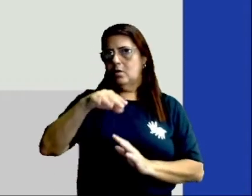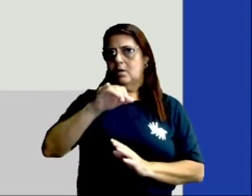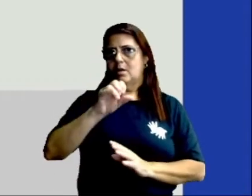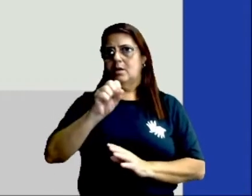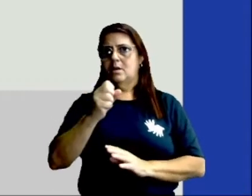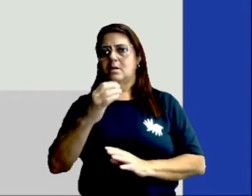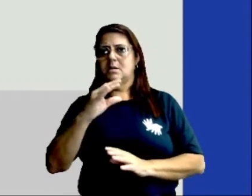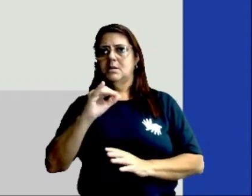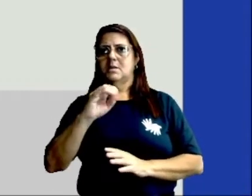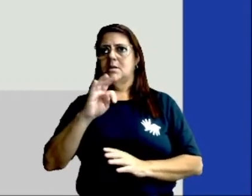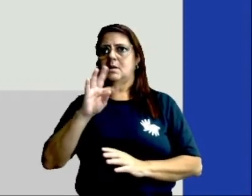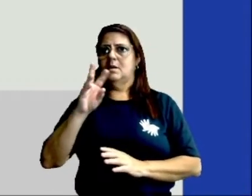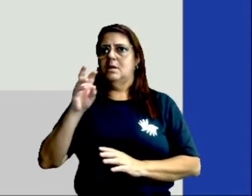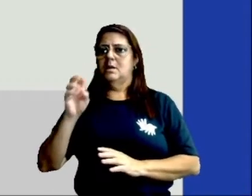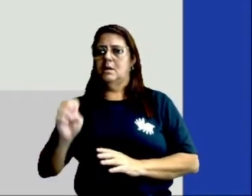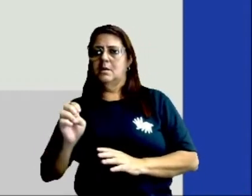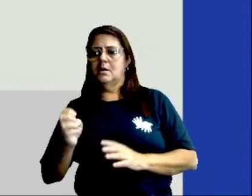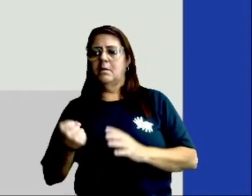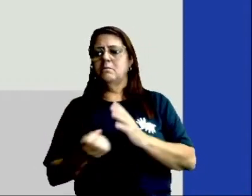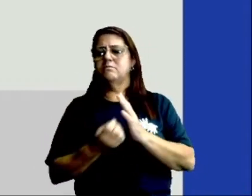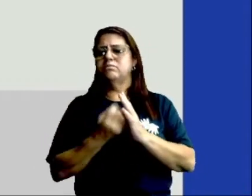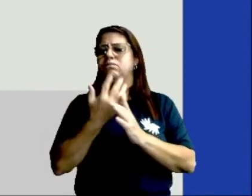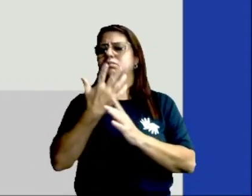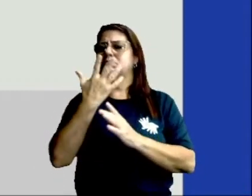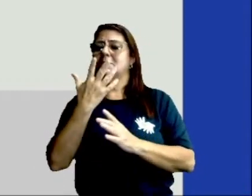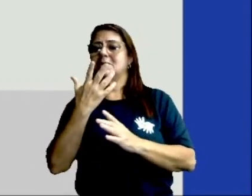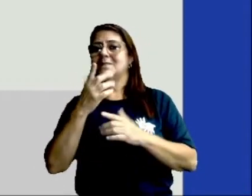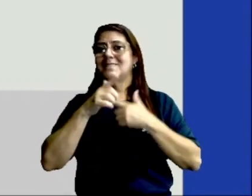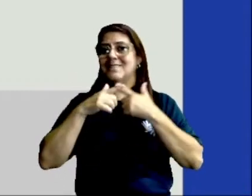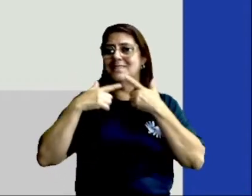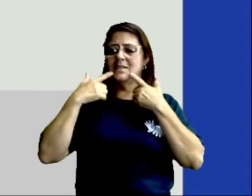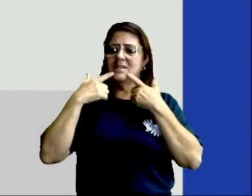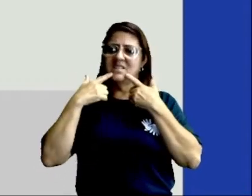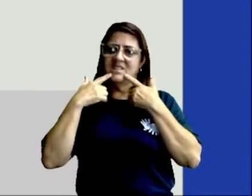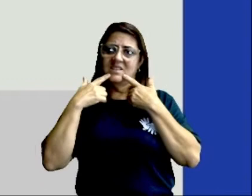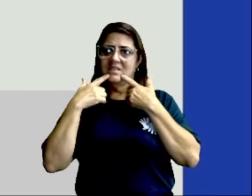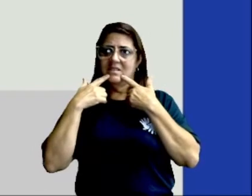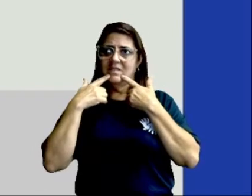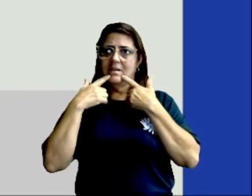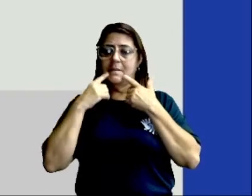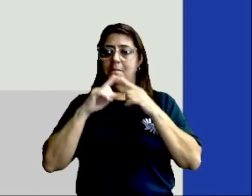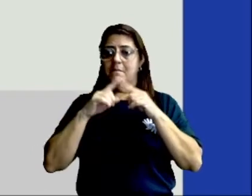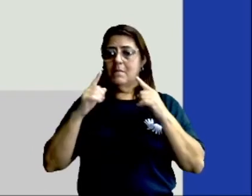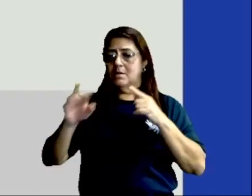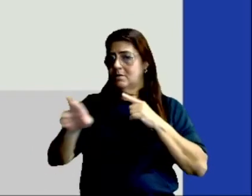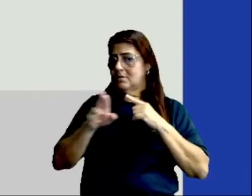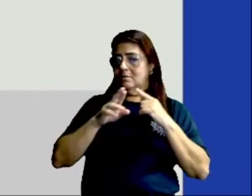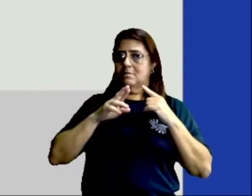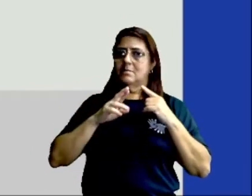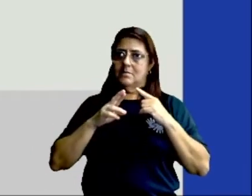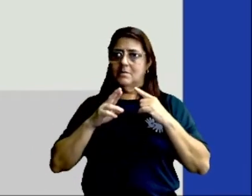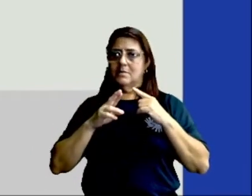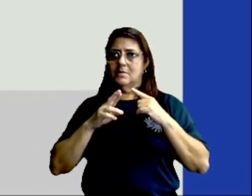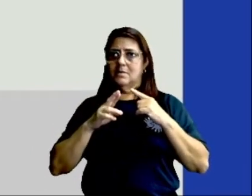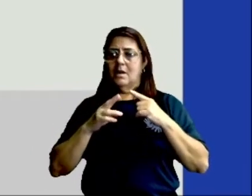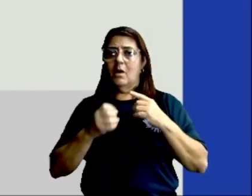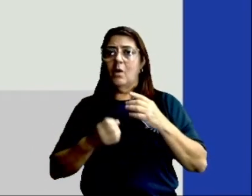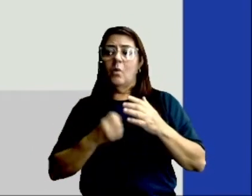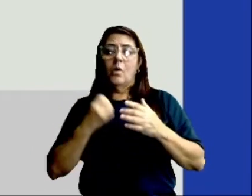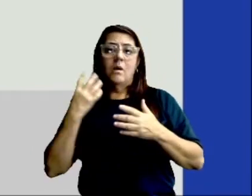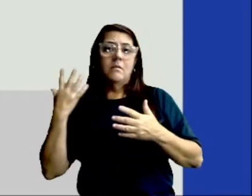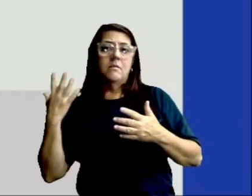Então, diz assim, ó. Conto de Fadas deu um sorrisinho sem graça, mas não soube responder. Era uma vez